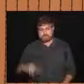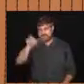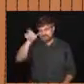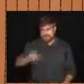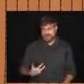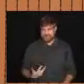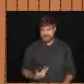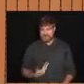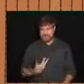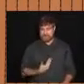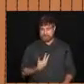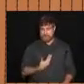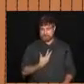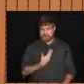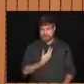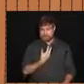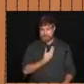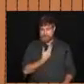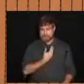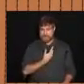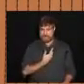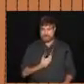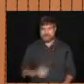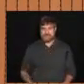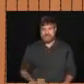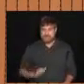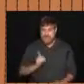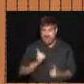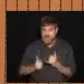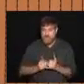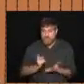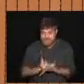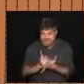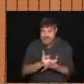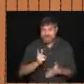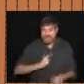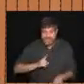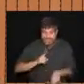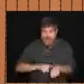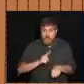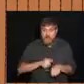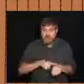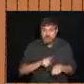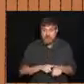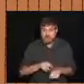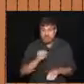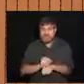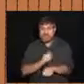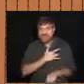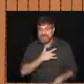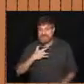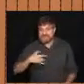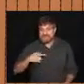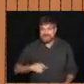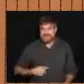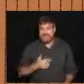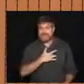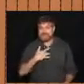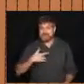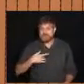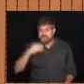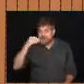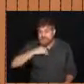uma cirurgia eletiva, ela quase sempre passa por um período de recuperação e de fragilidade